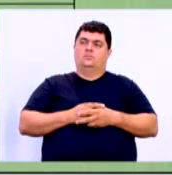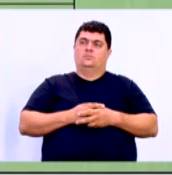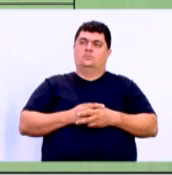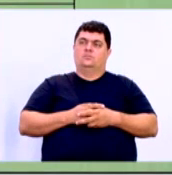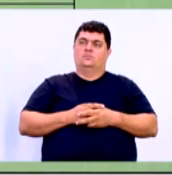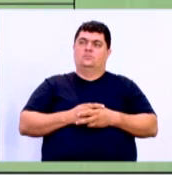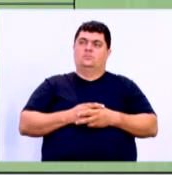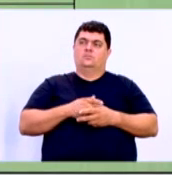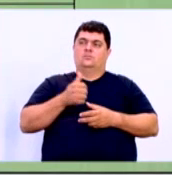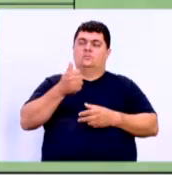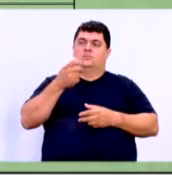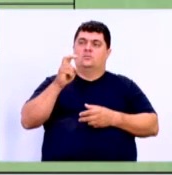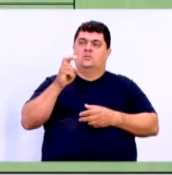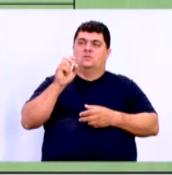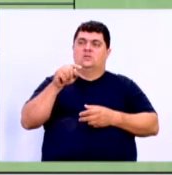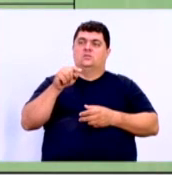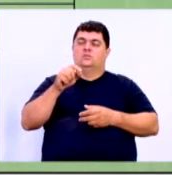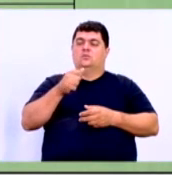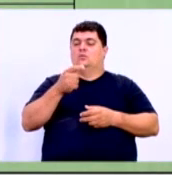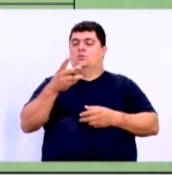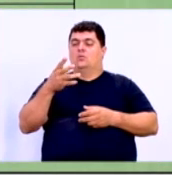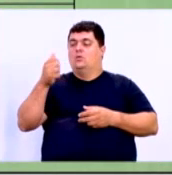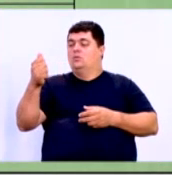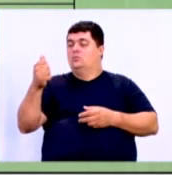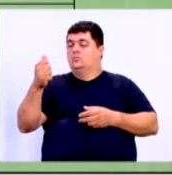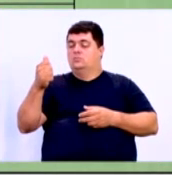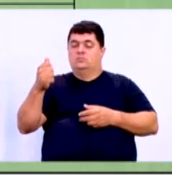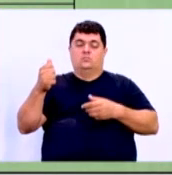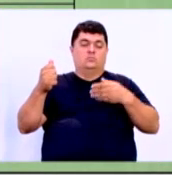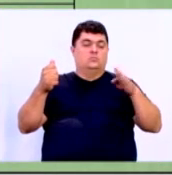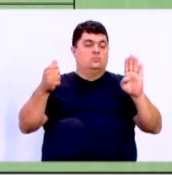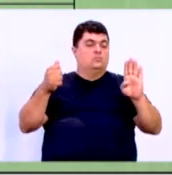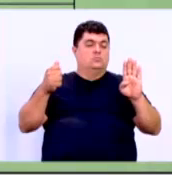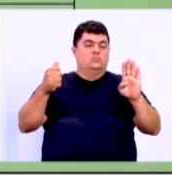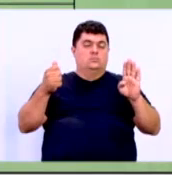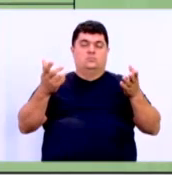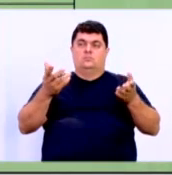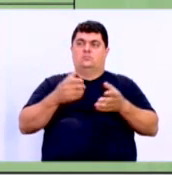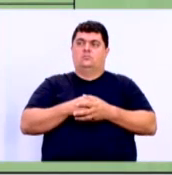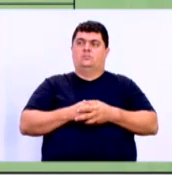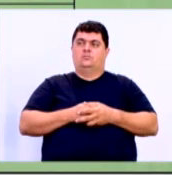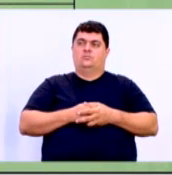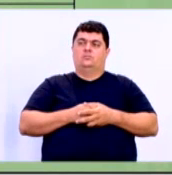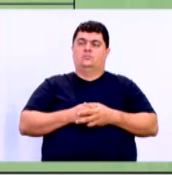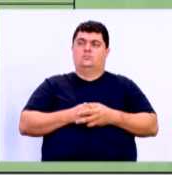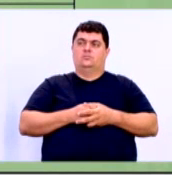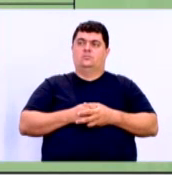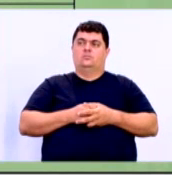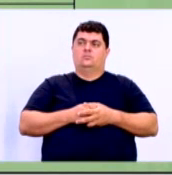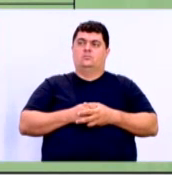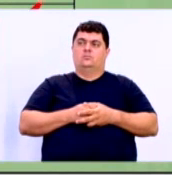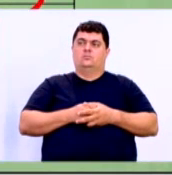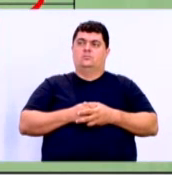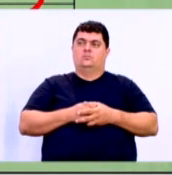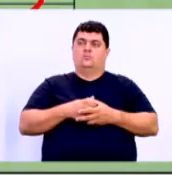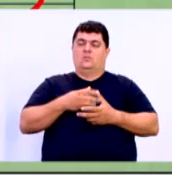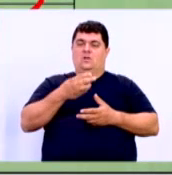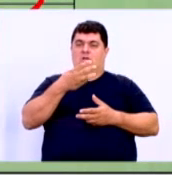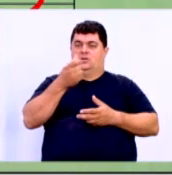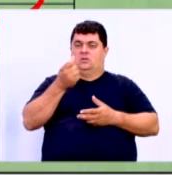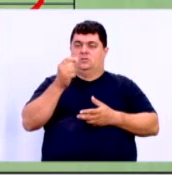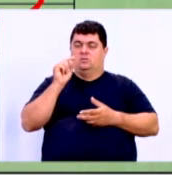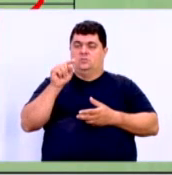Desses 15 mil, quanto foi para A e quanto foi para B. Desses 36